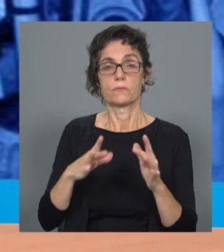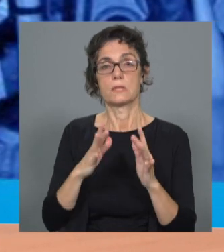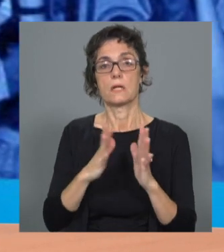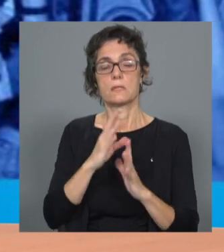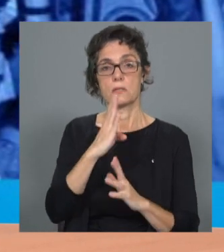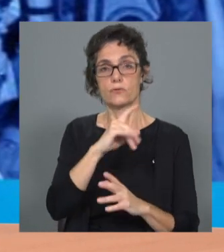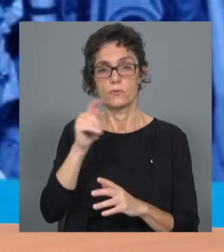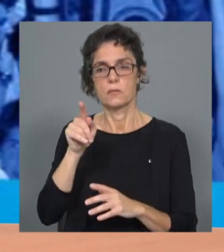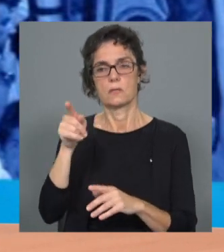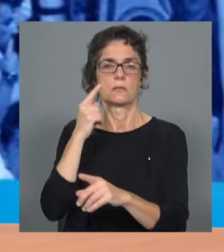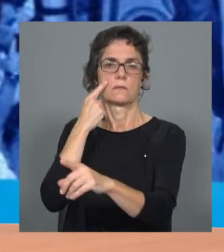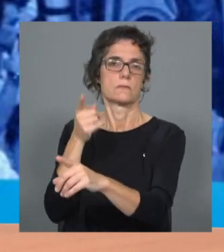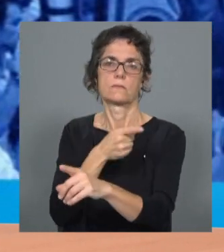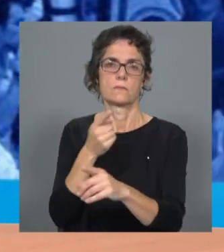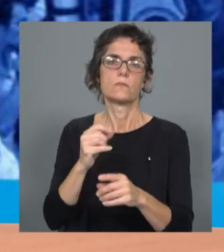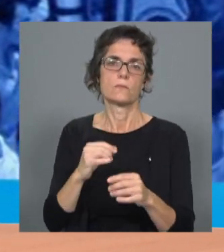Covid-19.